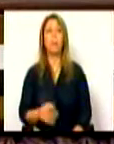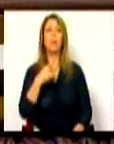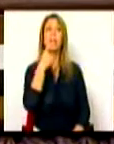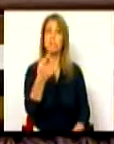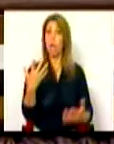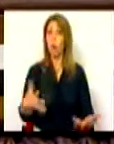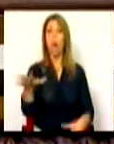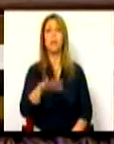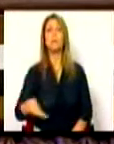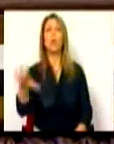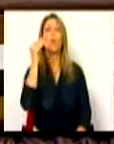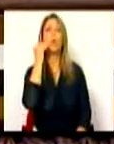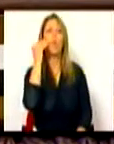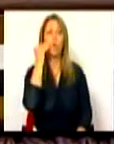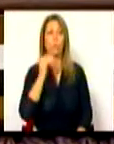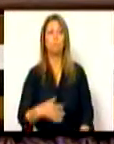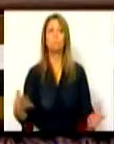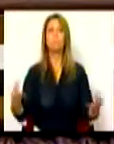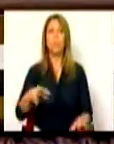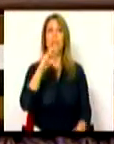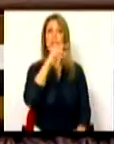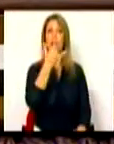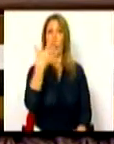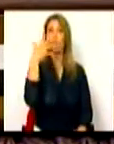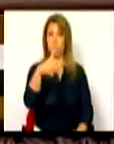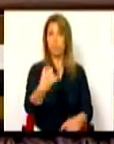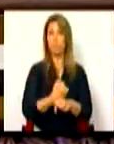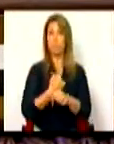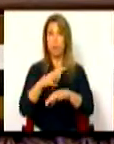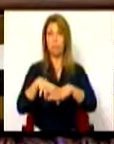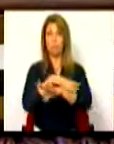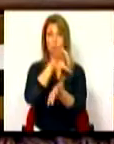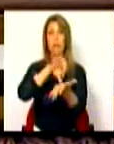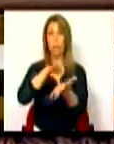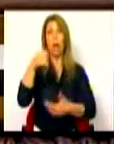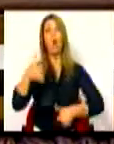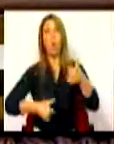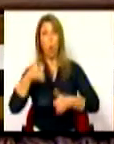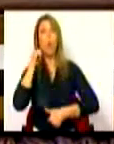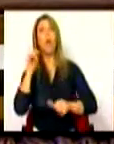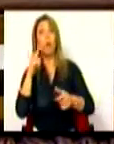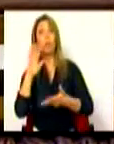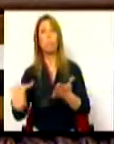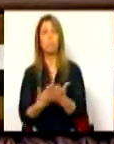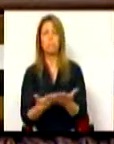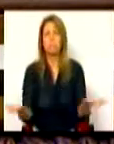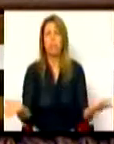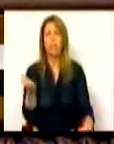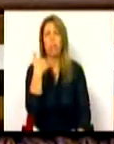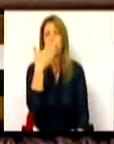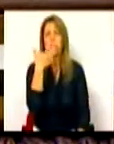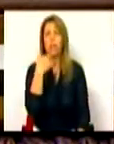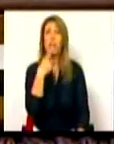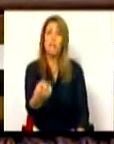situação. Concorreram 32 mil trabalhadores na administração central. Uma ninharia, insiste